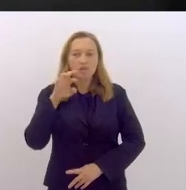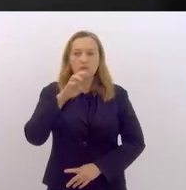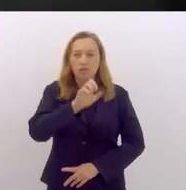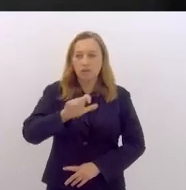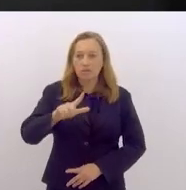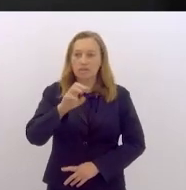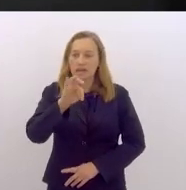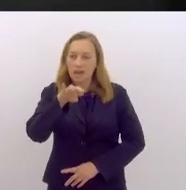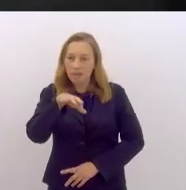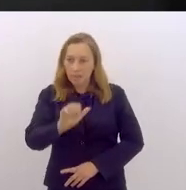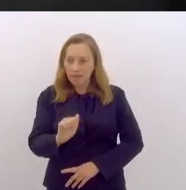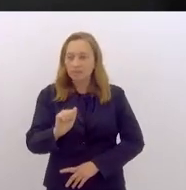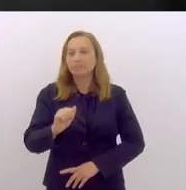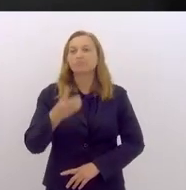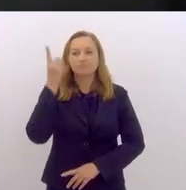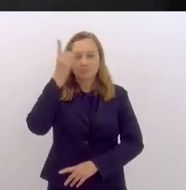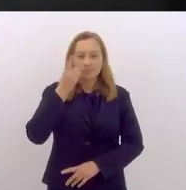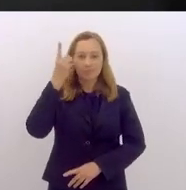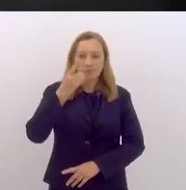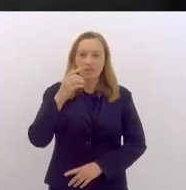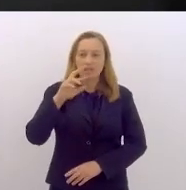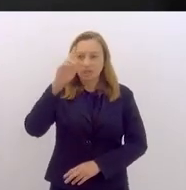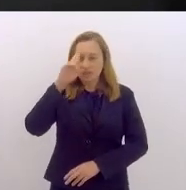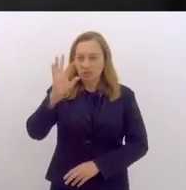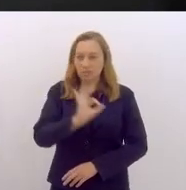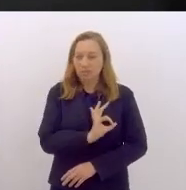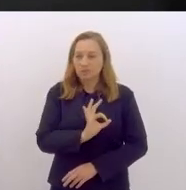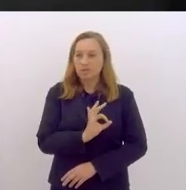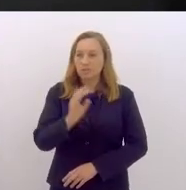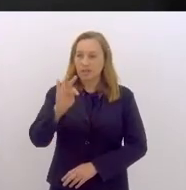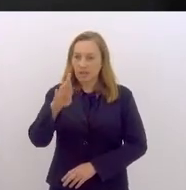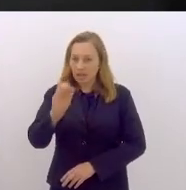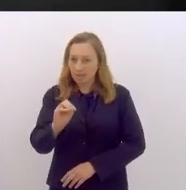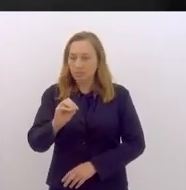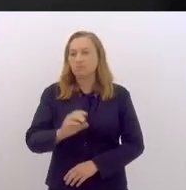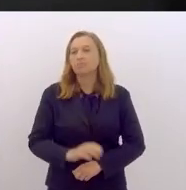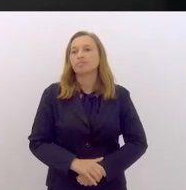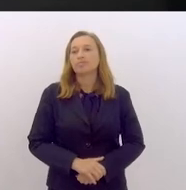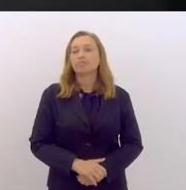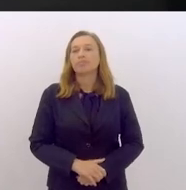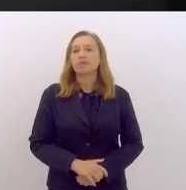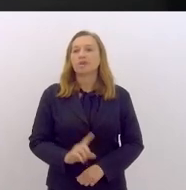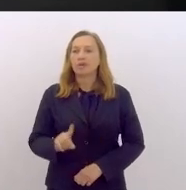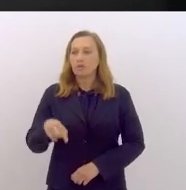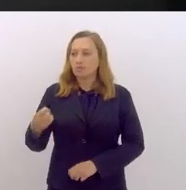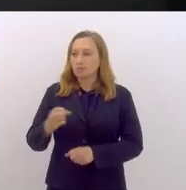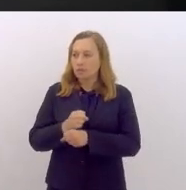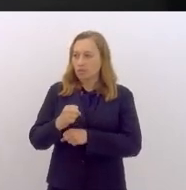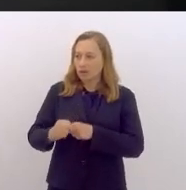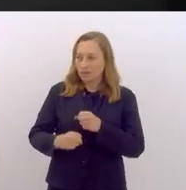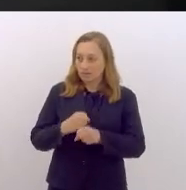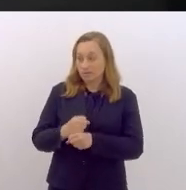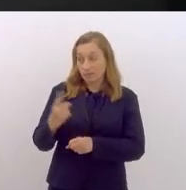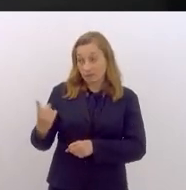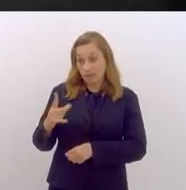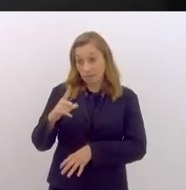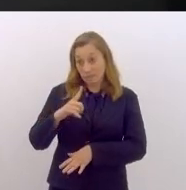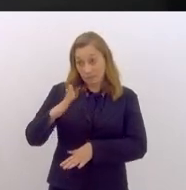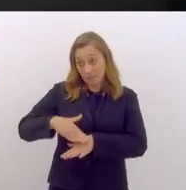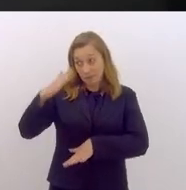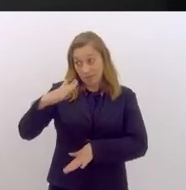Salema, deputado Subtenente Bernardo. Próximo ano vamos aumentar essa patente, hein, Sub?